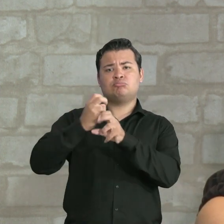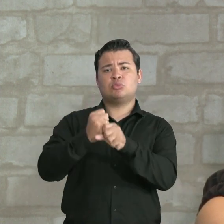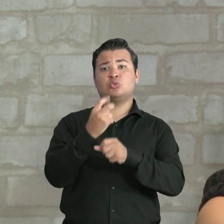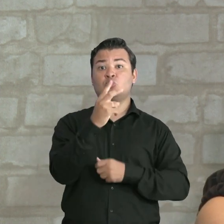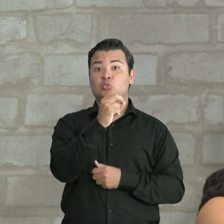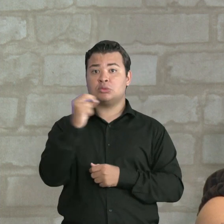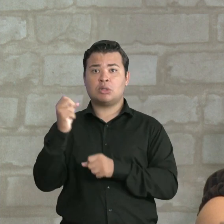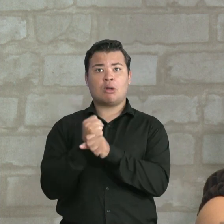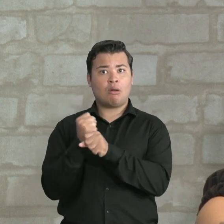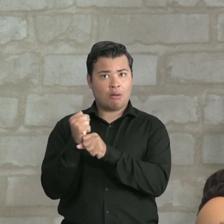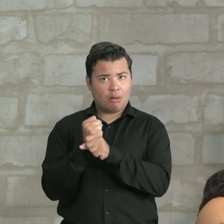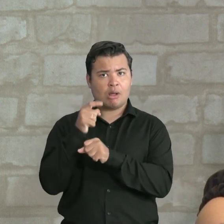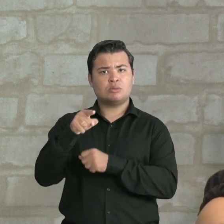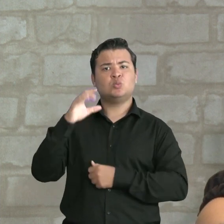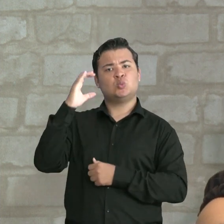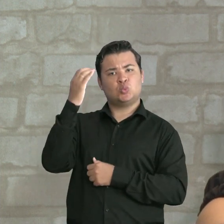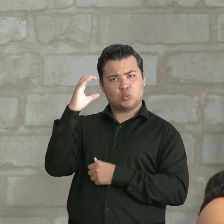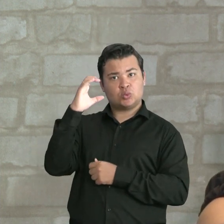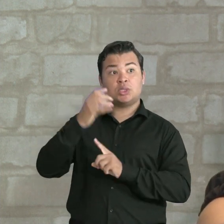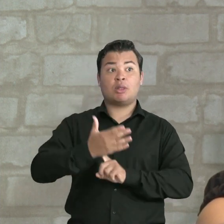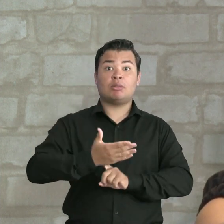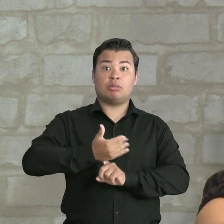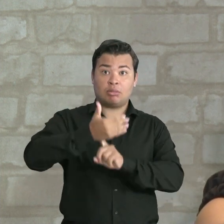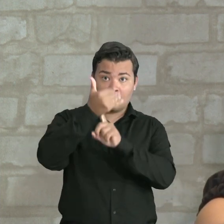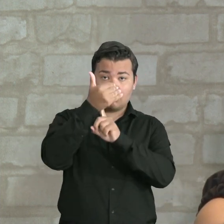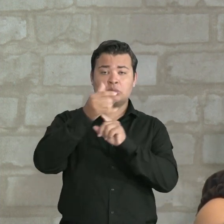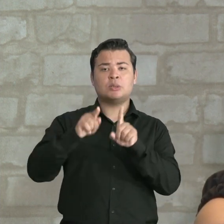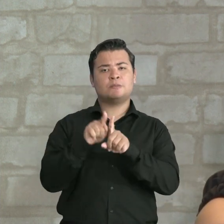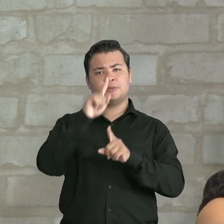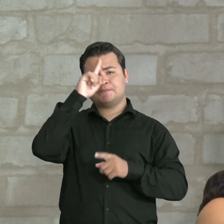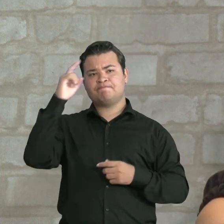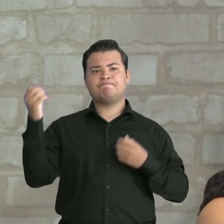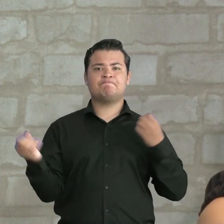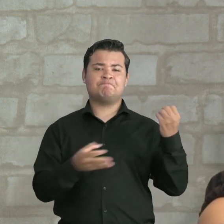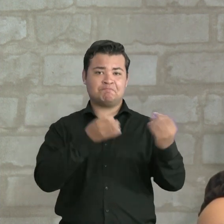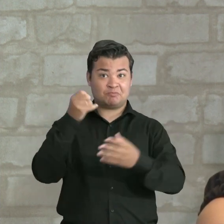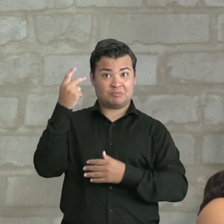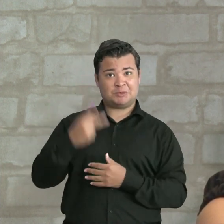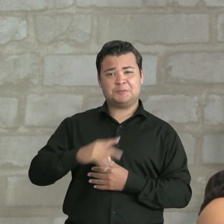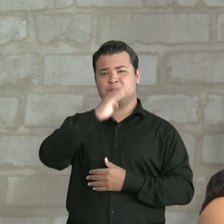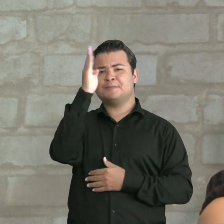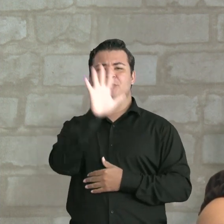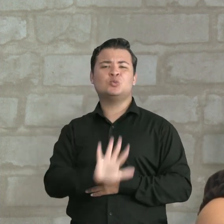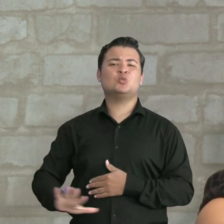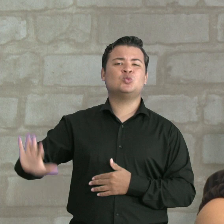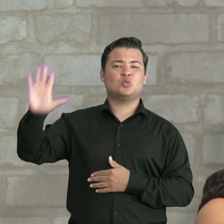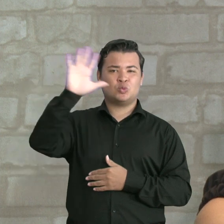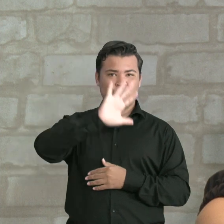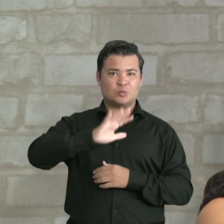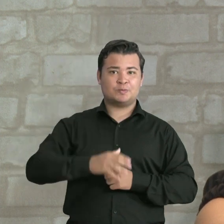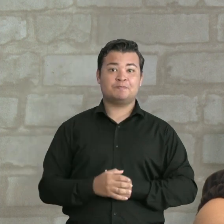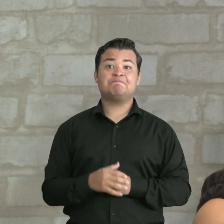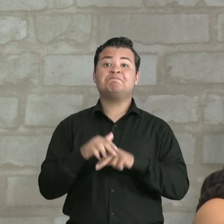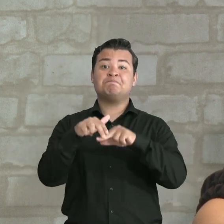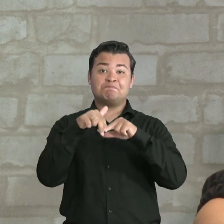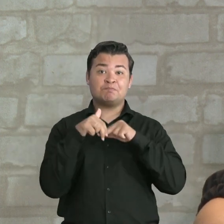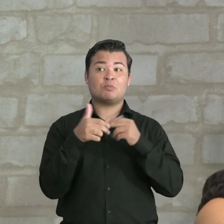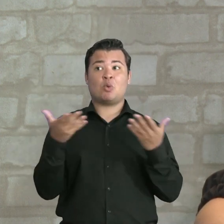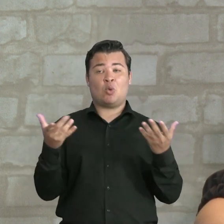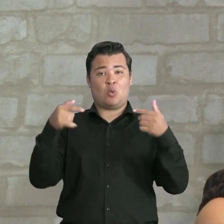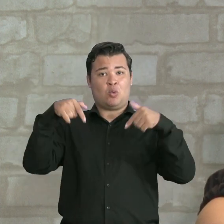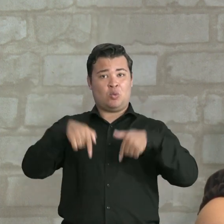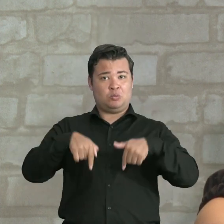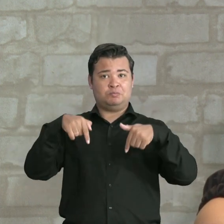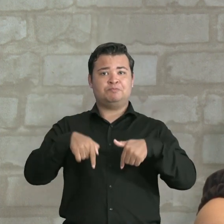200 anos de ciência, tecnologia e inovação no Brasil. E é por isso que nós